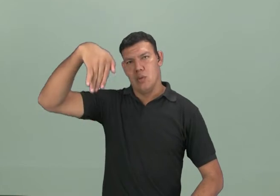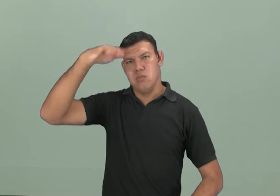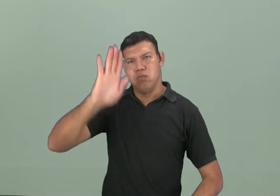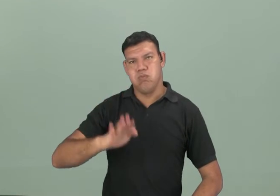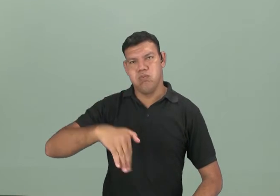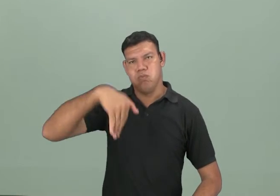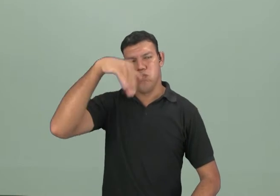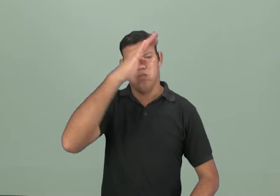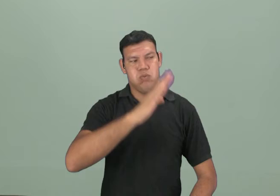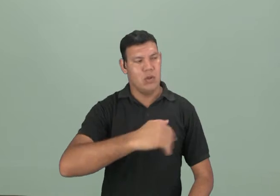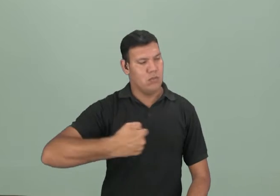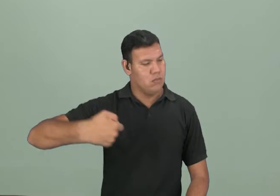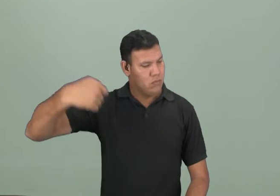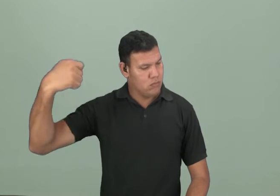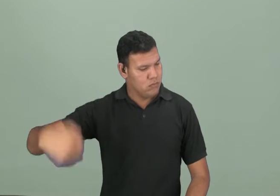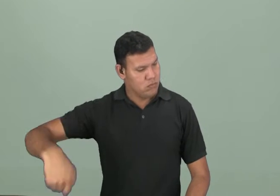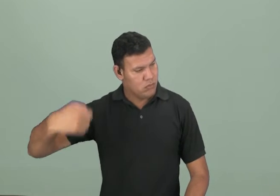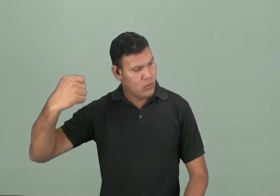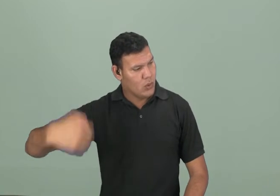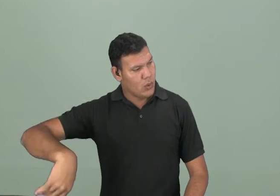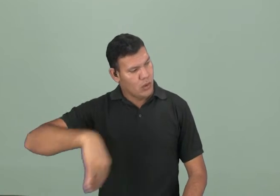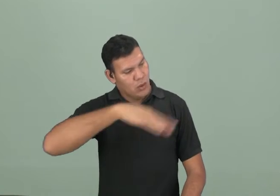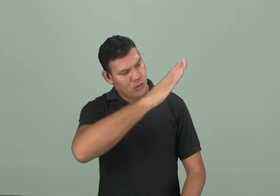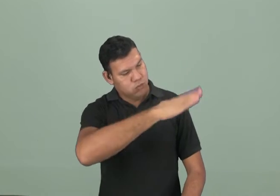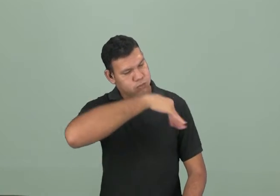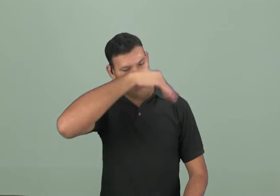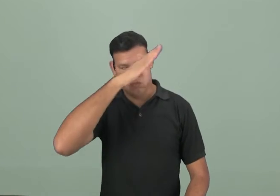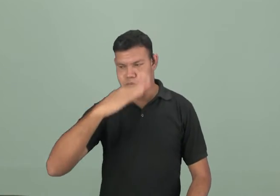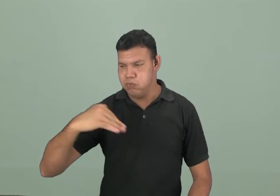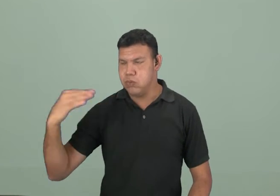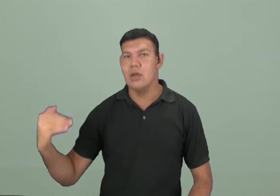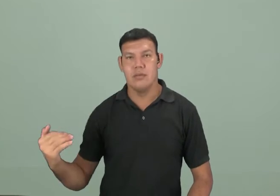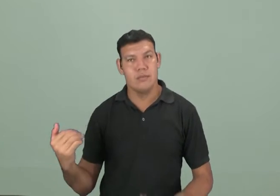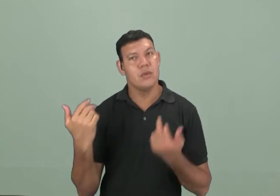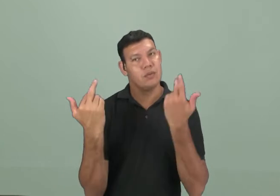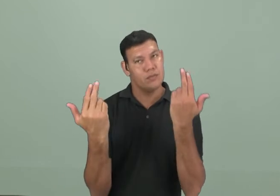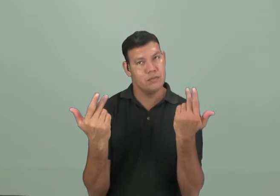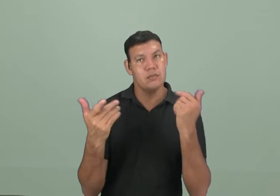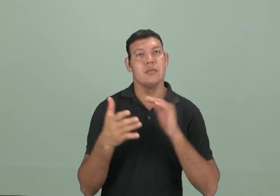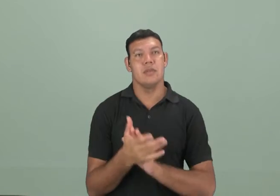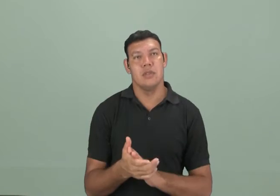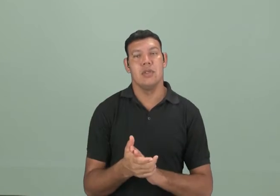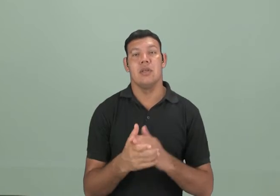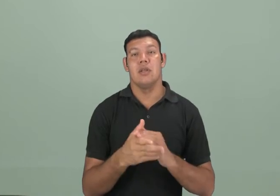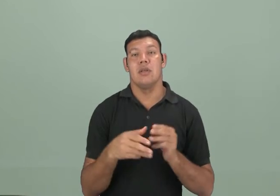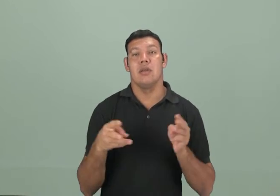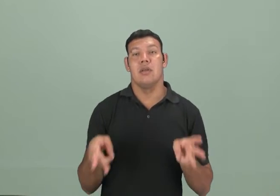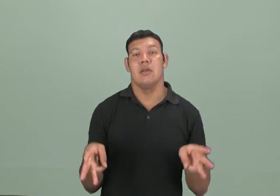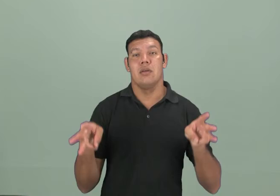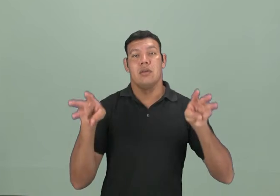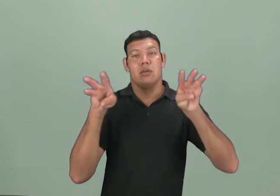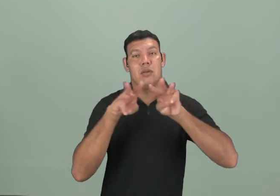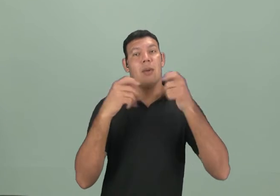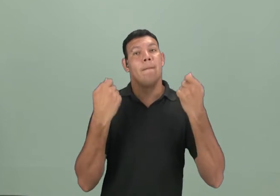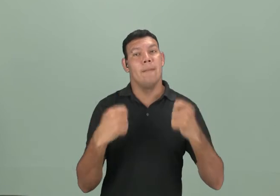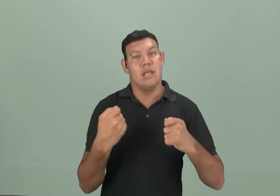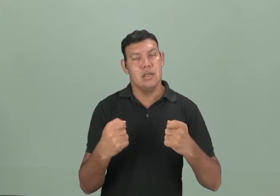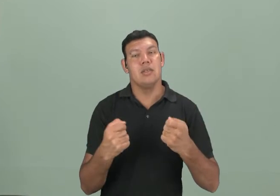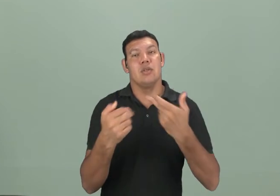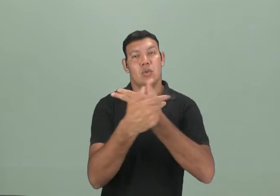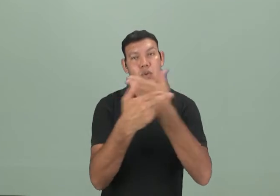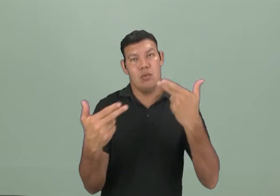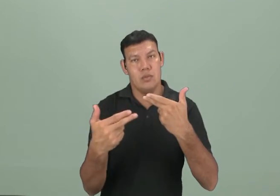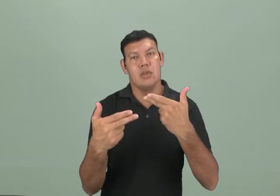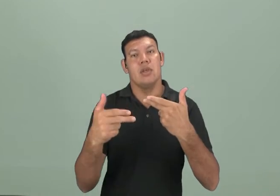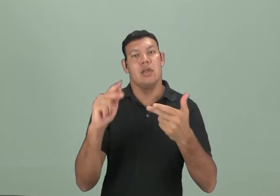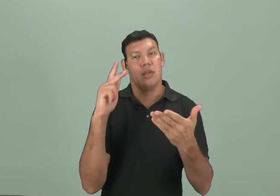vai se propagar ao longo da corda. Então é uma onda mecânica. As ondas mecânicas, elas necessitam de um meio de